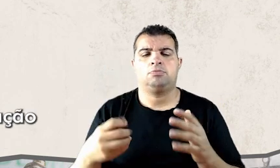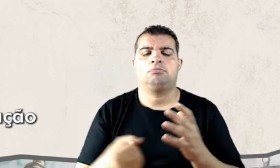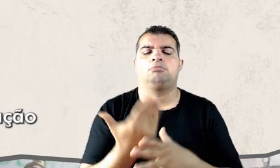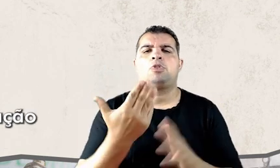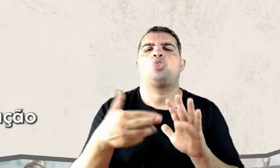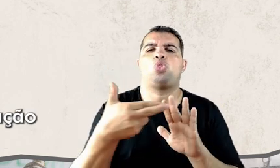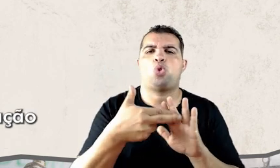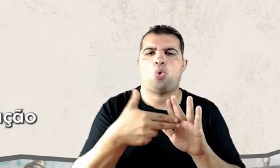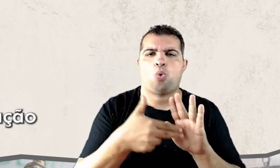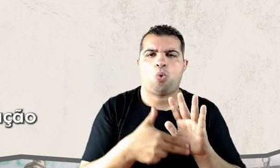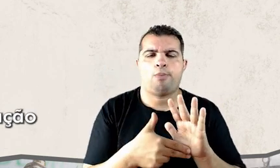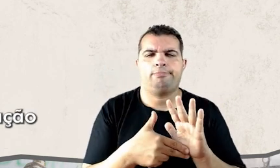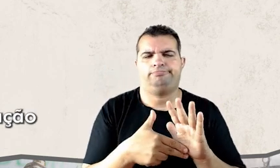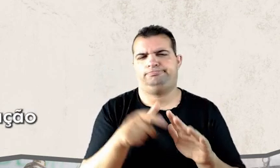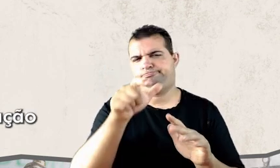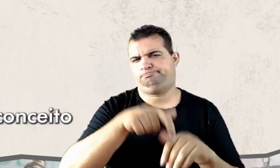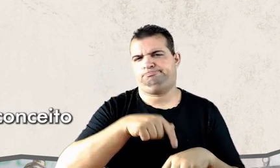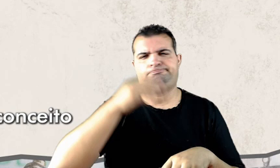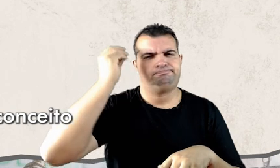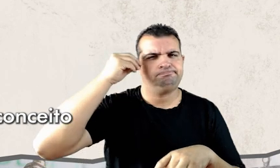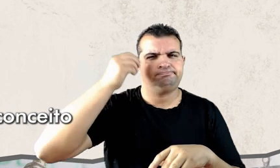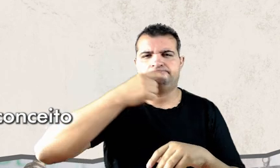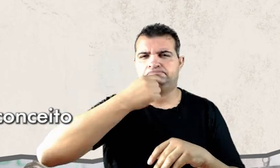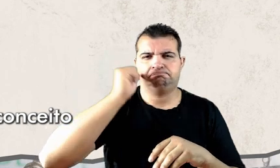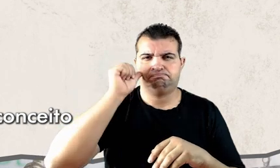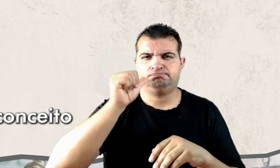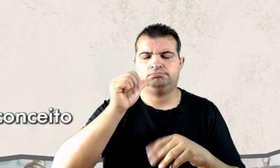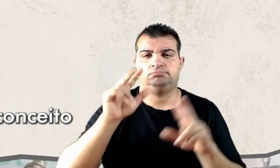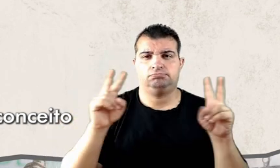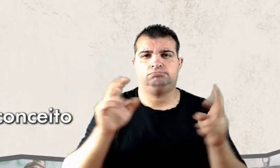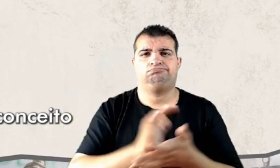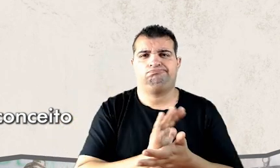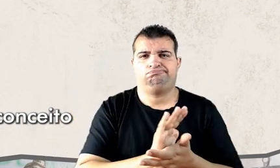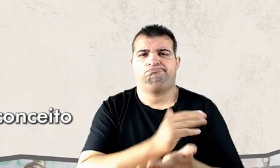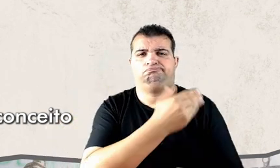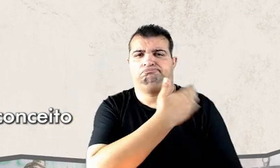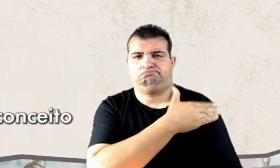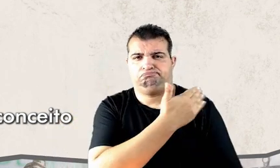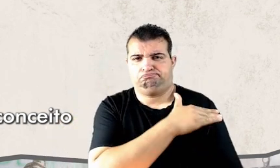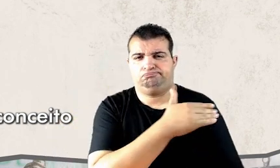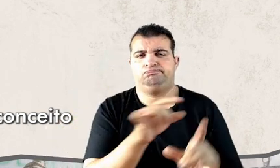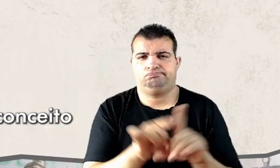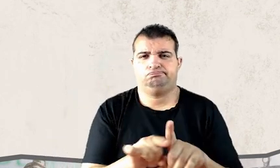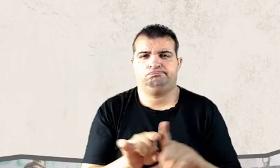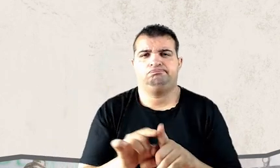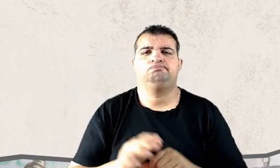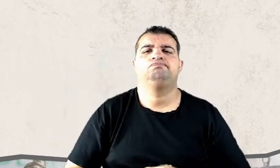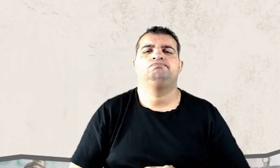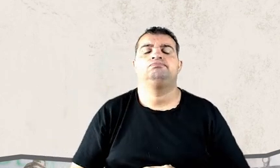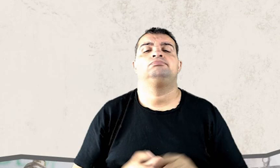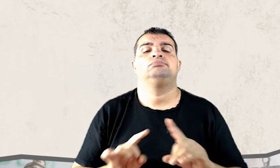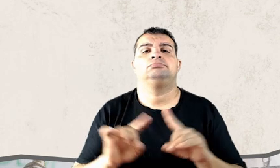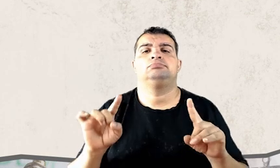estabelece normas de atuação para as psicólogas e os psicólogos em relação ao preconceito e à discriminação racial.